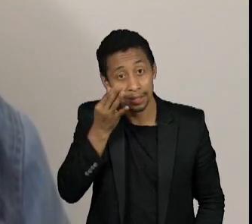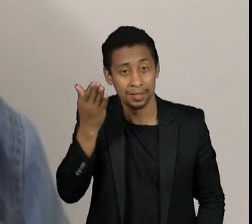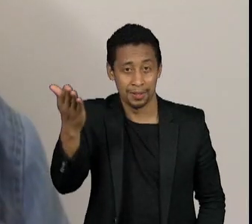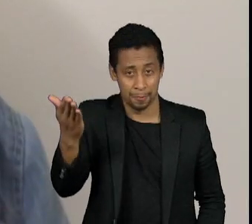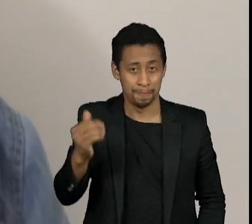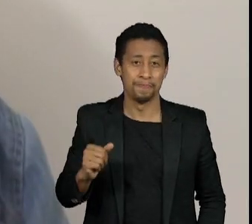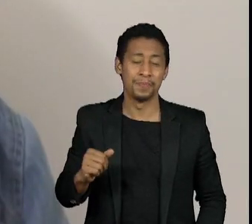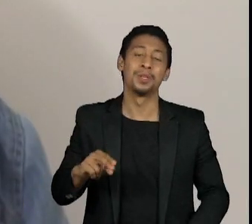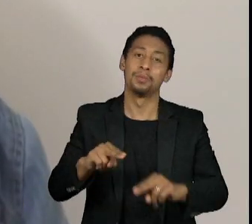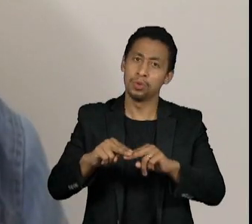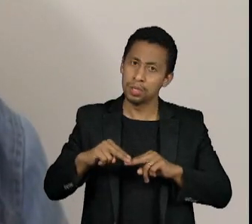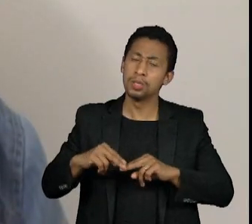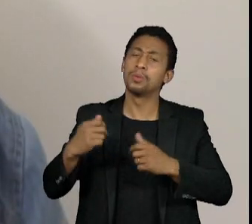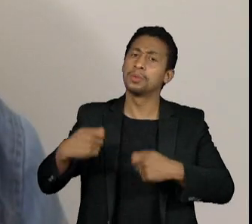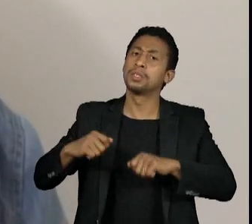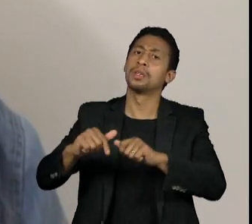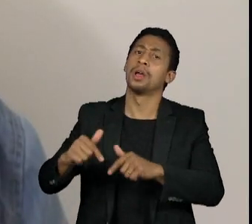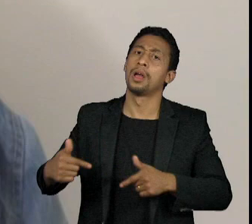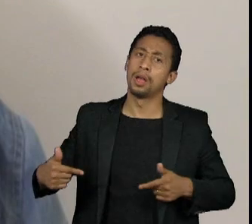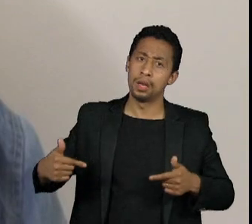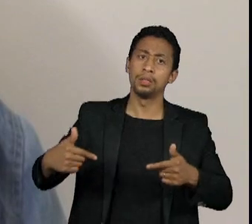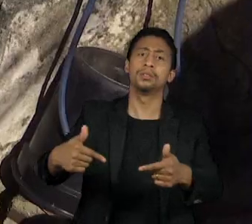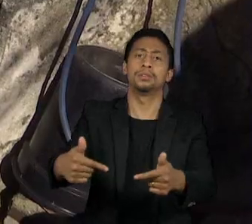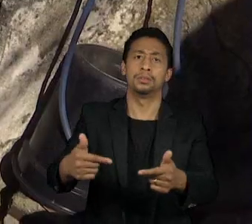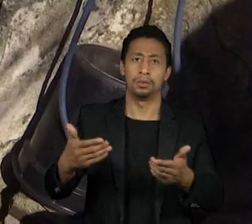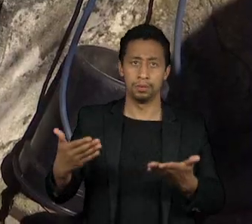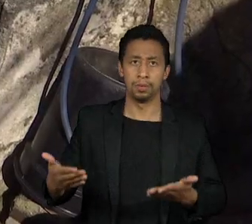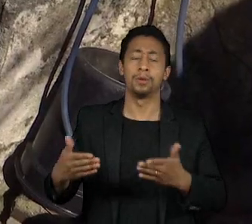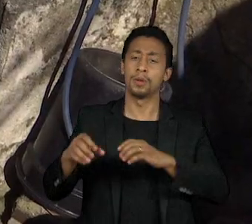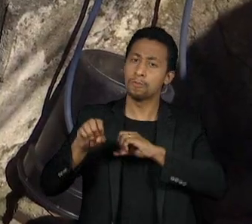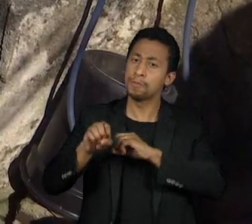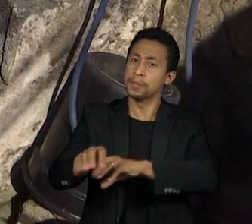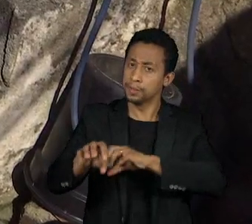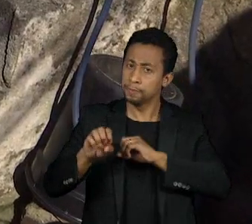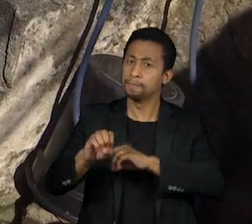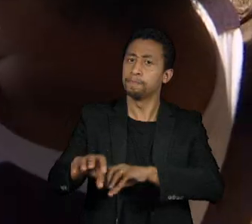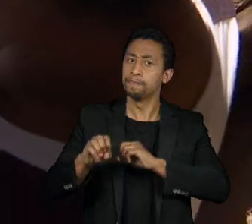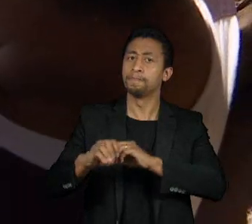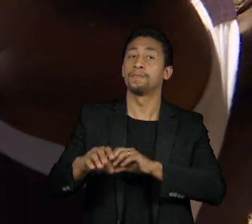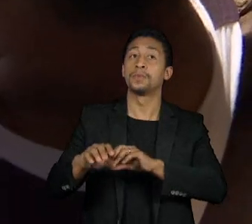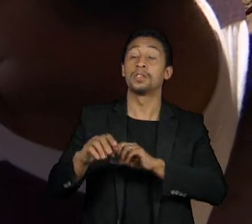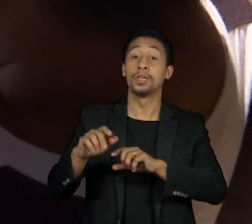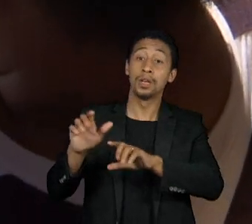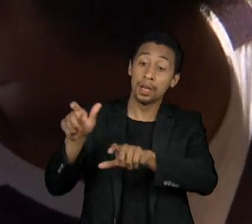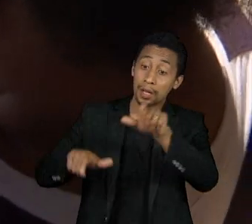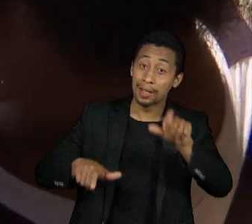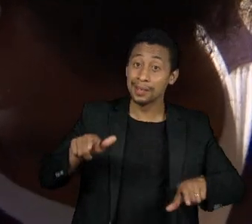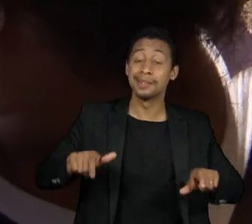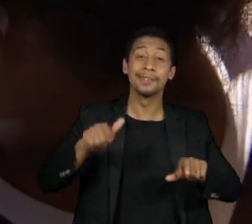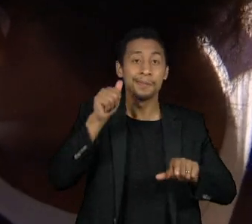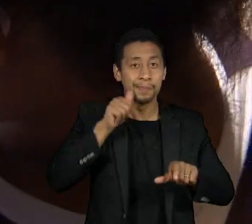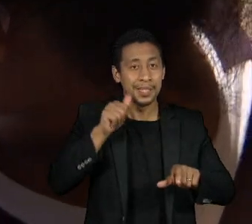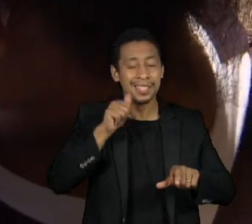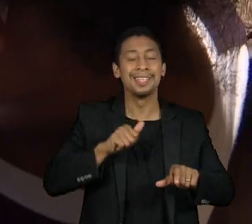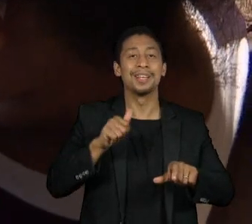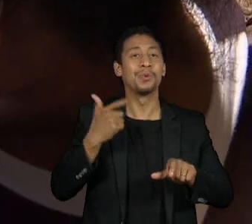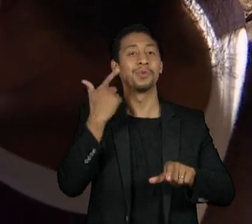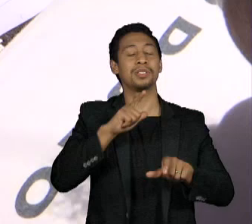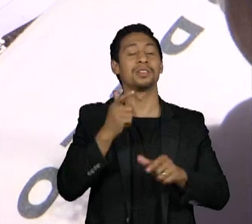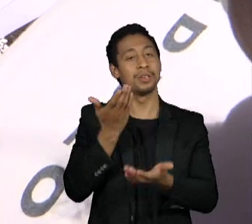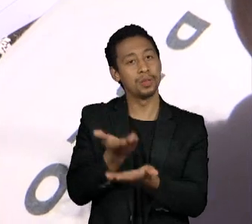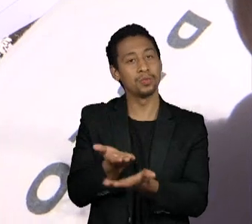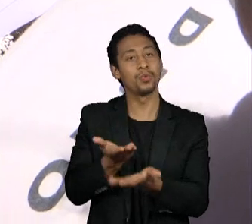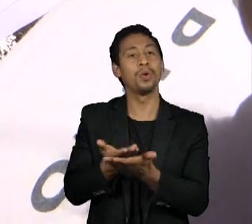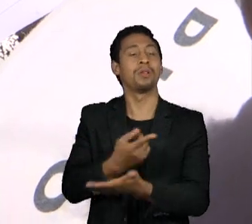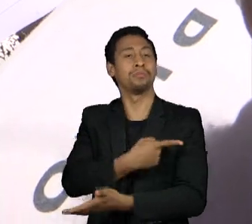são necessárias ações que garantam a permanência, a aprendizagem e a conclusão da educação básica, assim como a